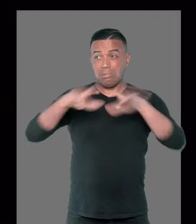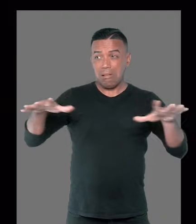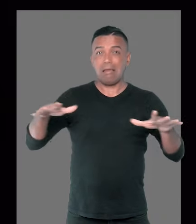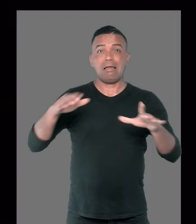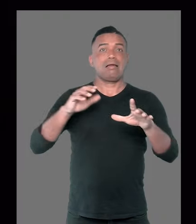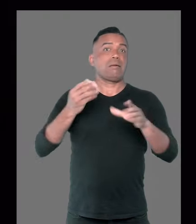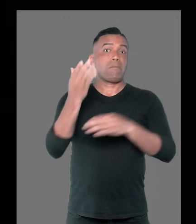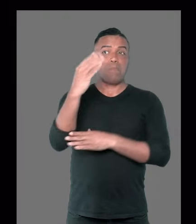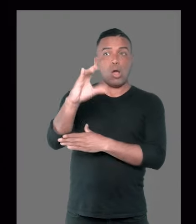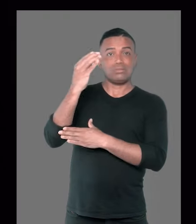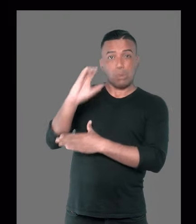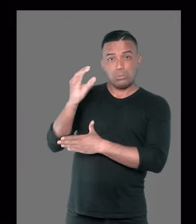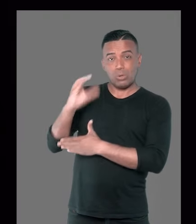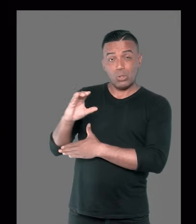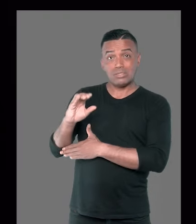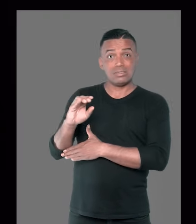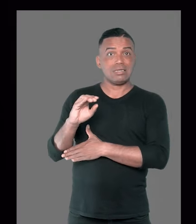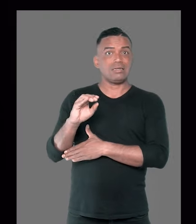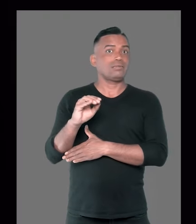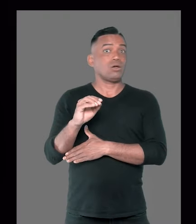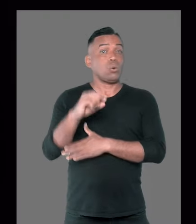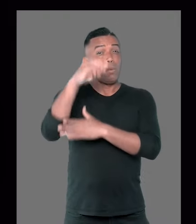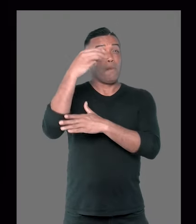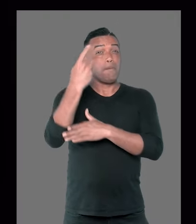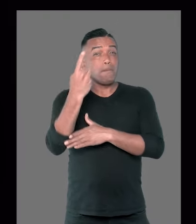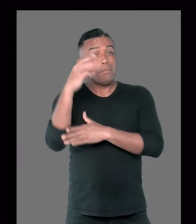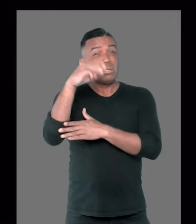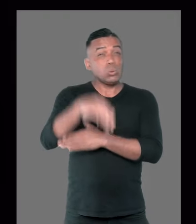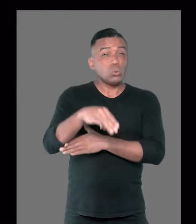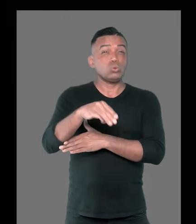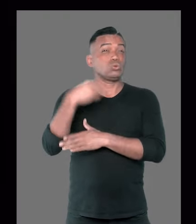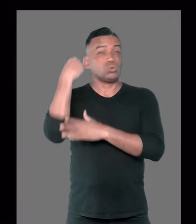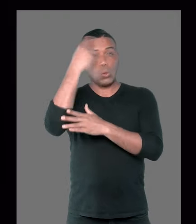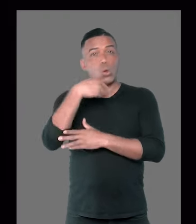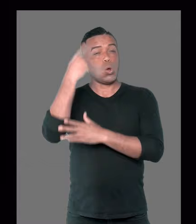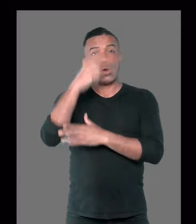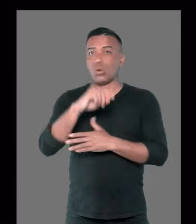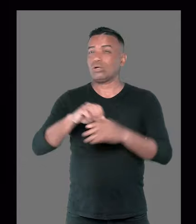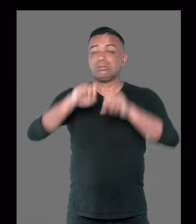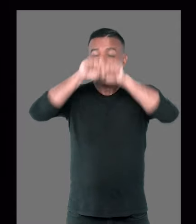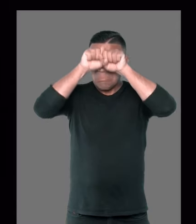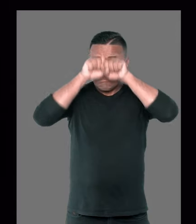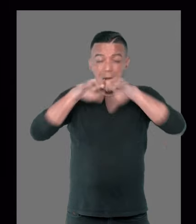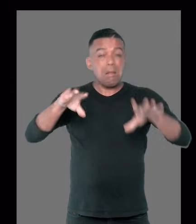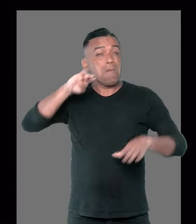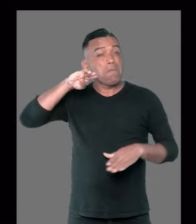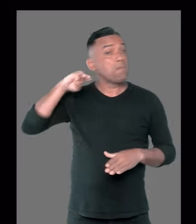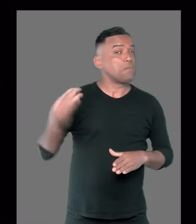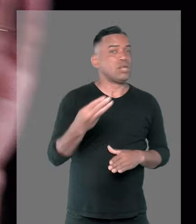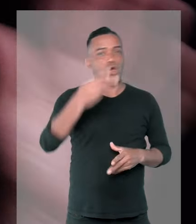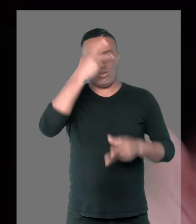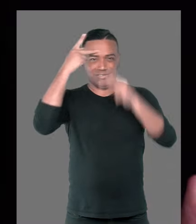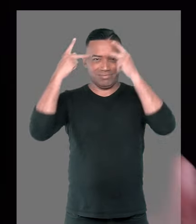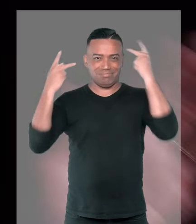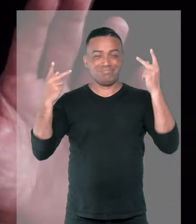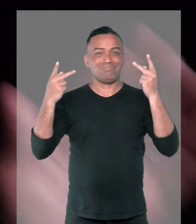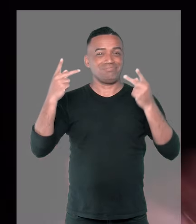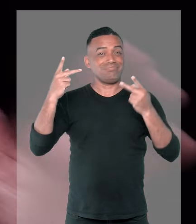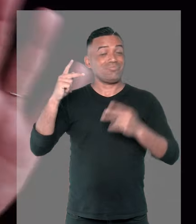ou minutos ou horas depois você terá atingido centenas de milhares a milhões de pessoas então isso não era um